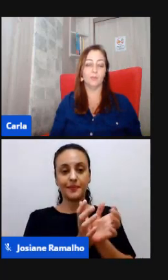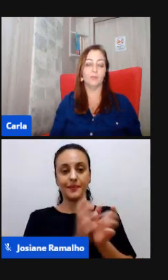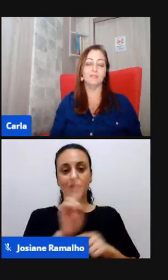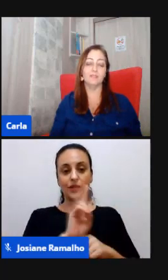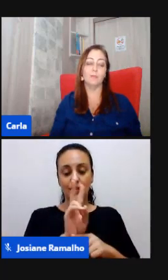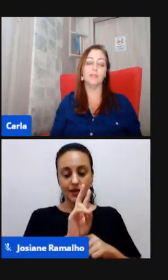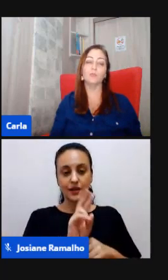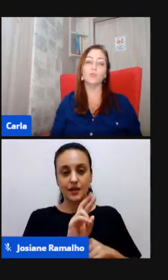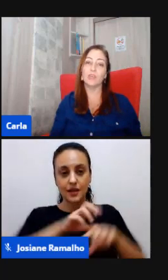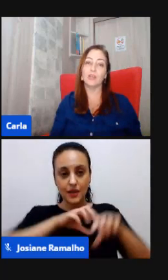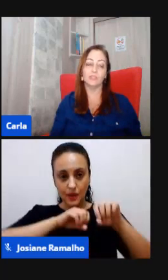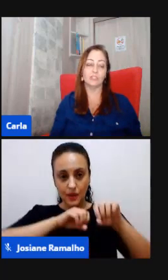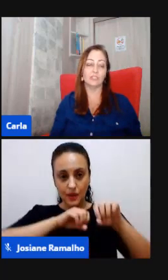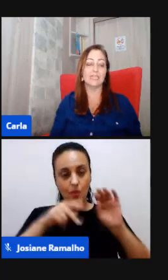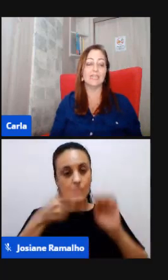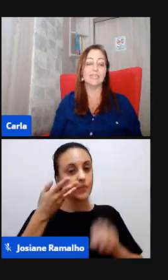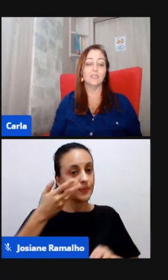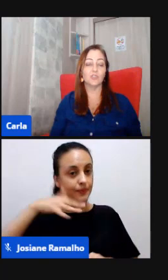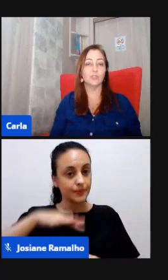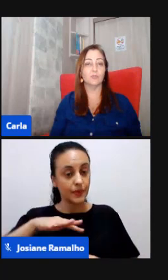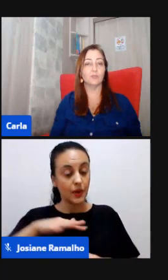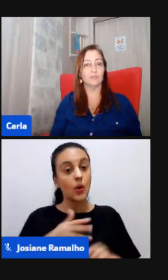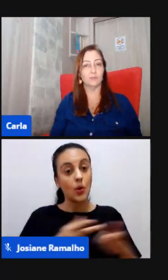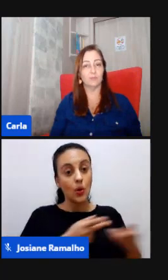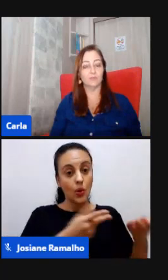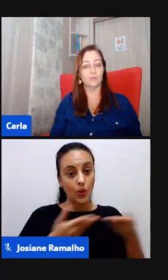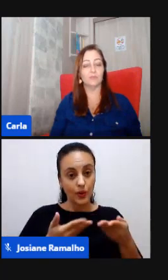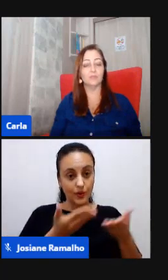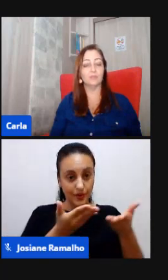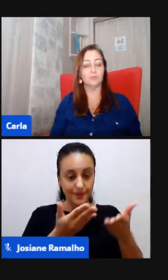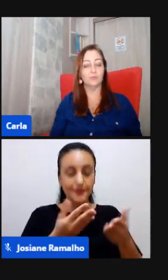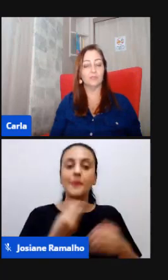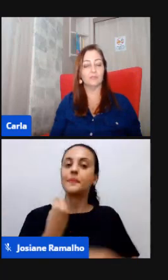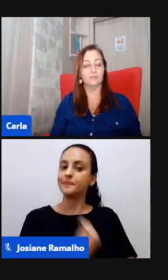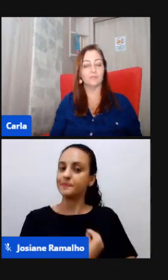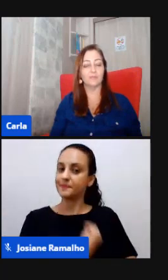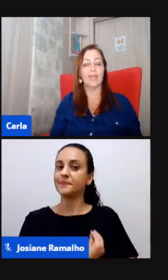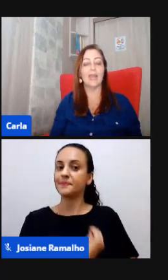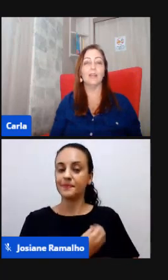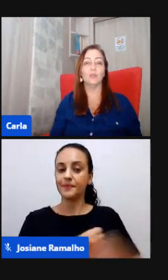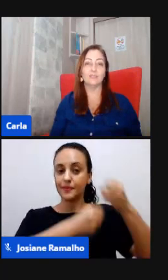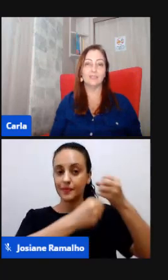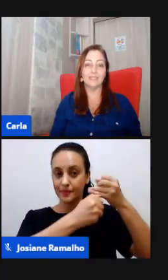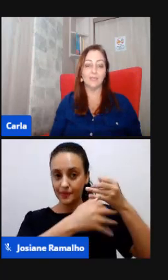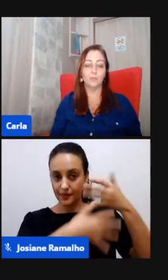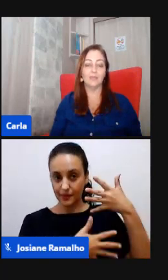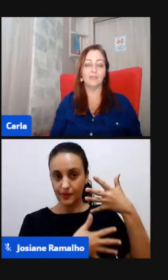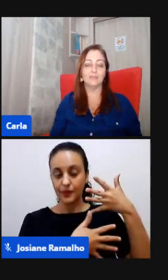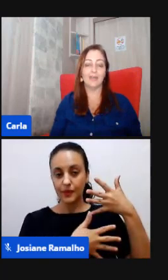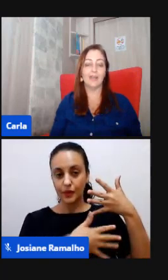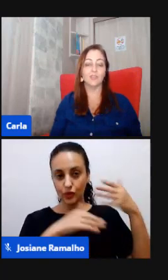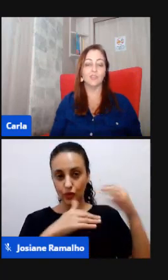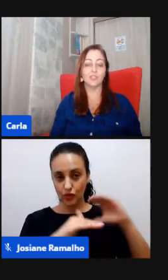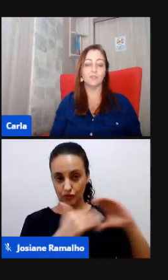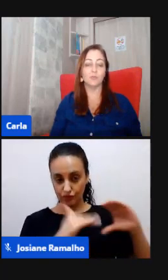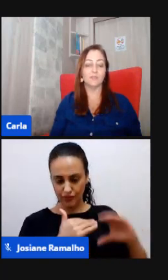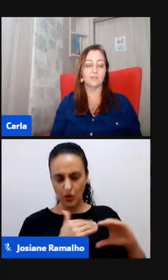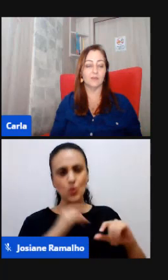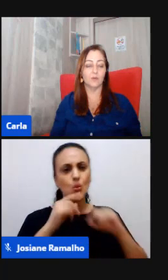vocês para participarem do chat, deixando suas impressões e dúvidas. A nossa equipe está